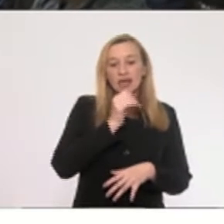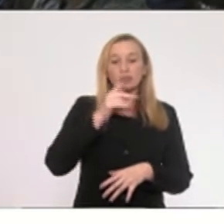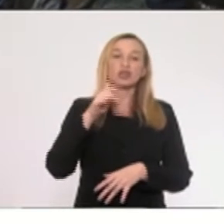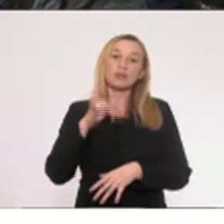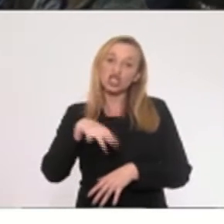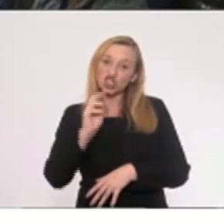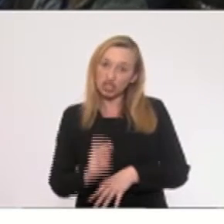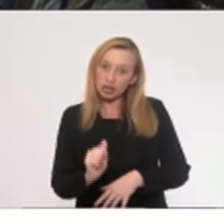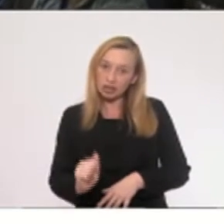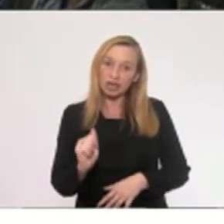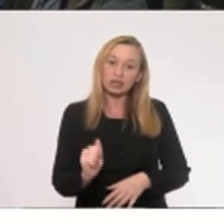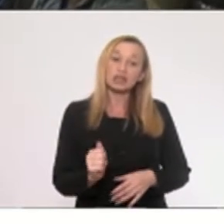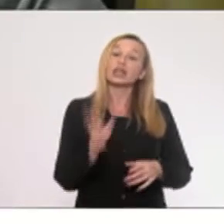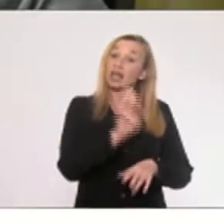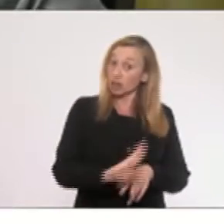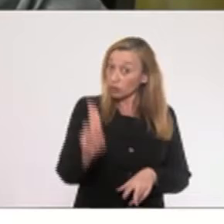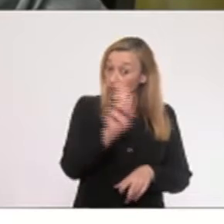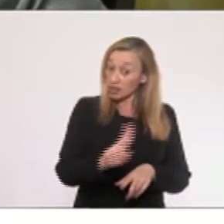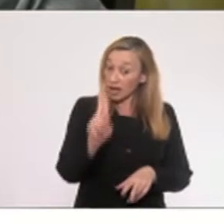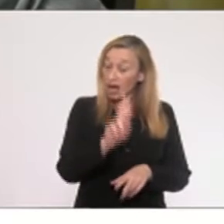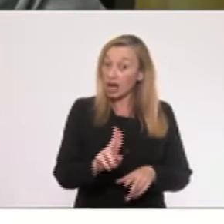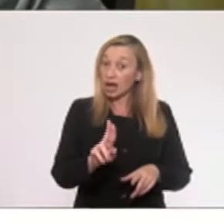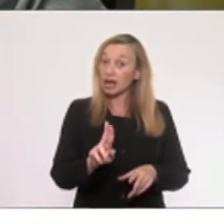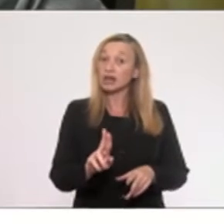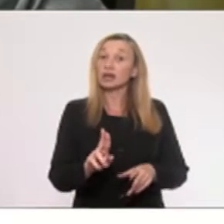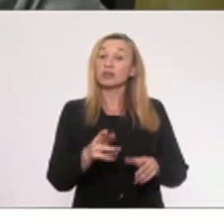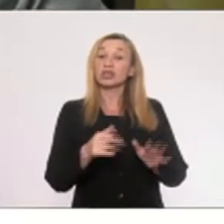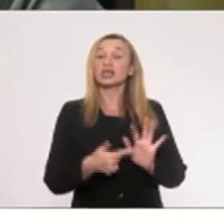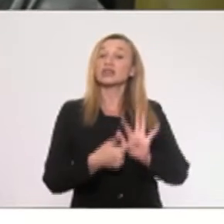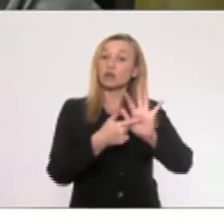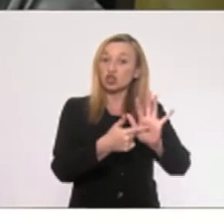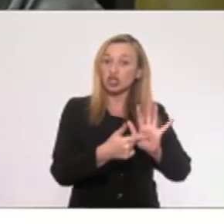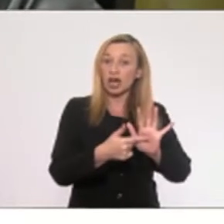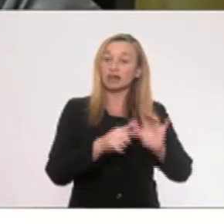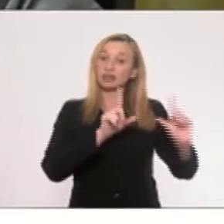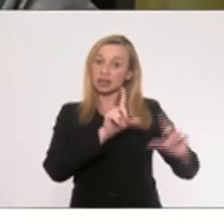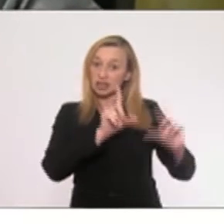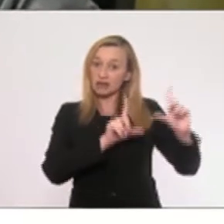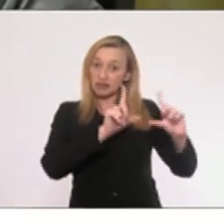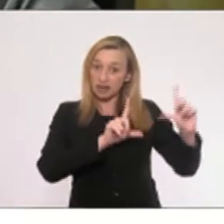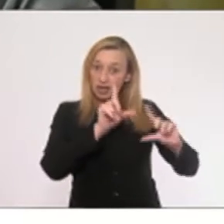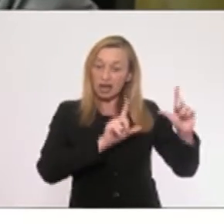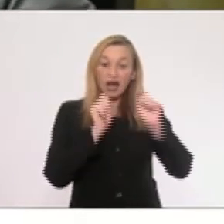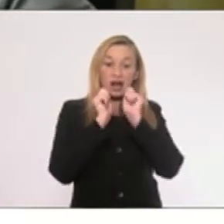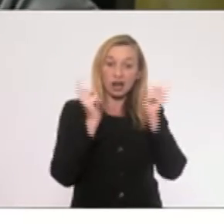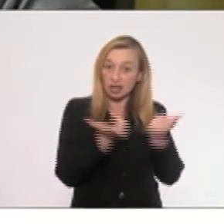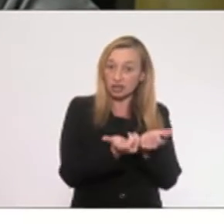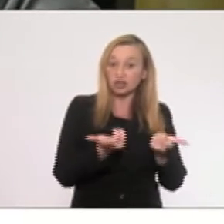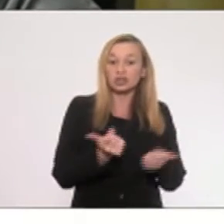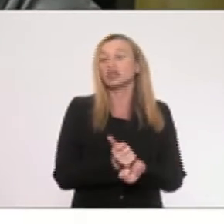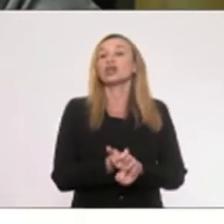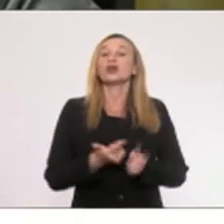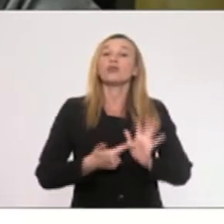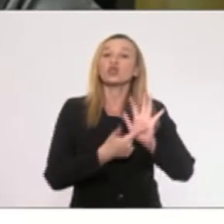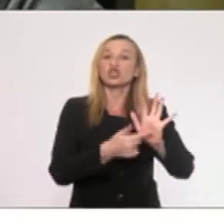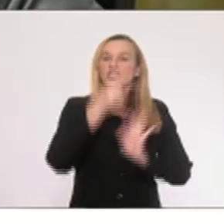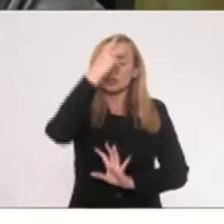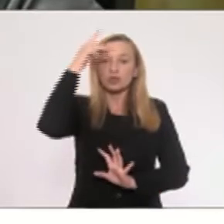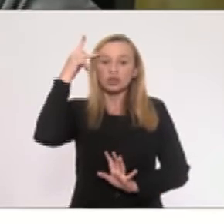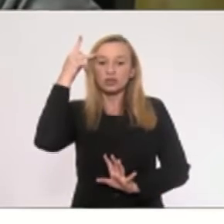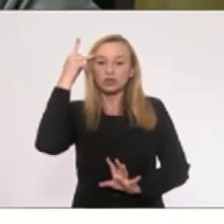Vossa Excelência está querendo usar algo que está sendo transmitido pela TV para vociferar no sentido de fazer com que o